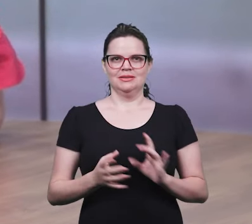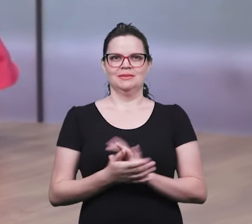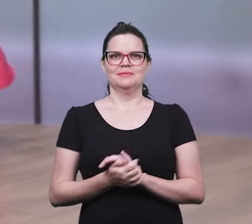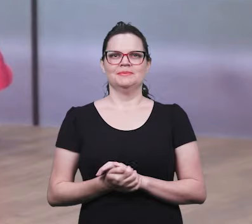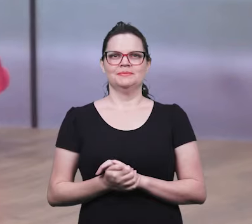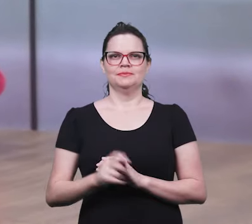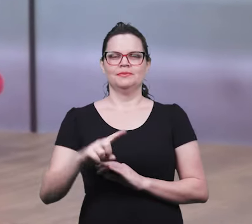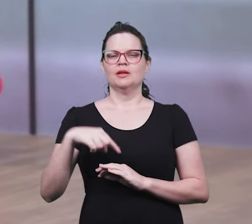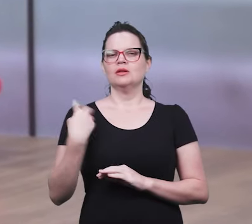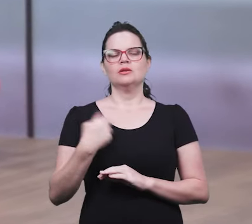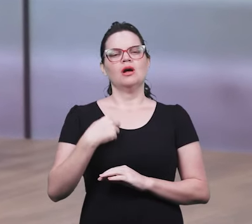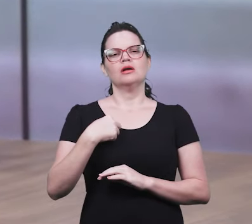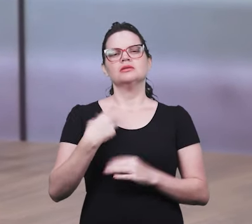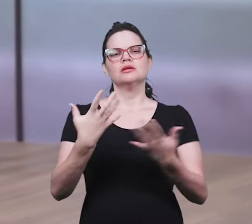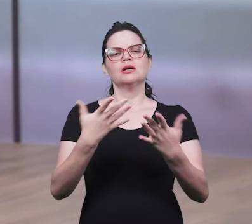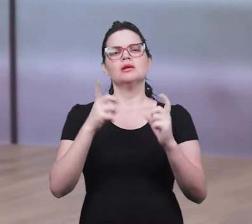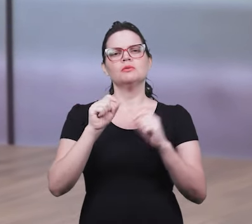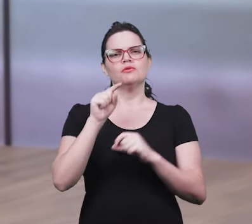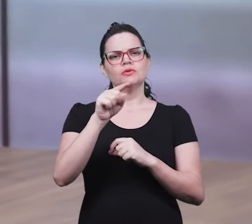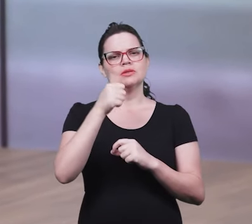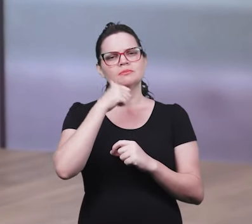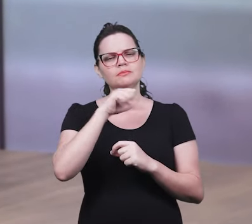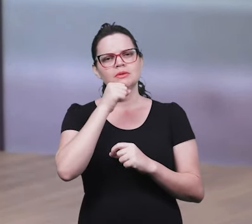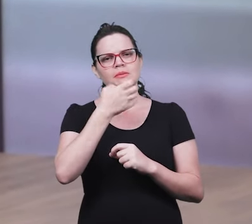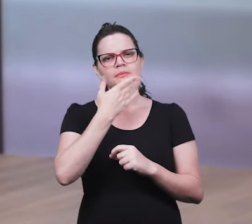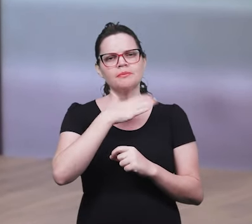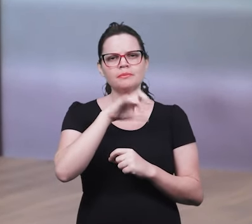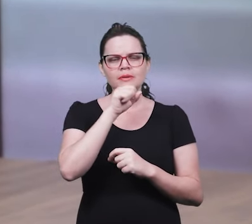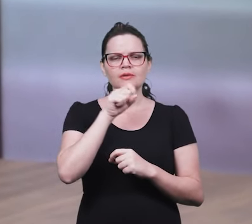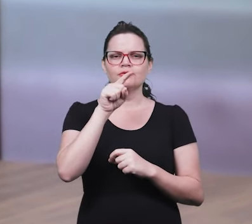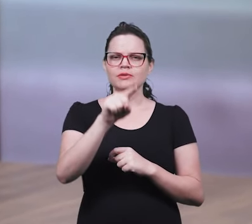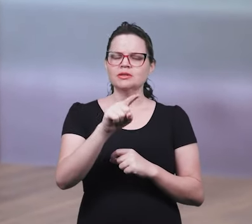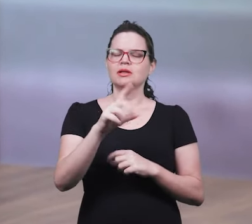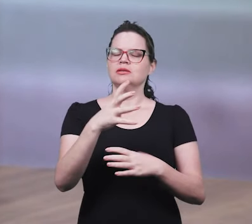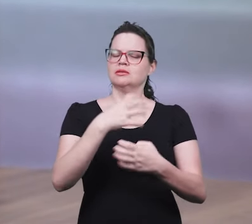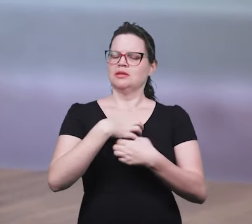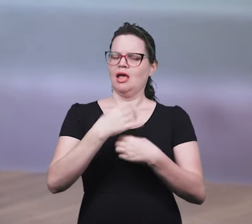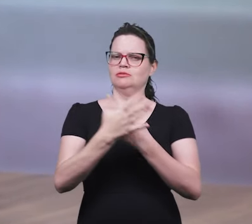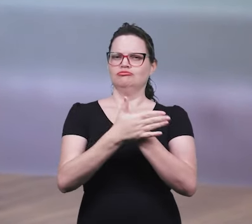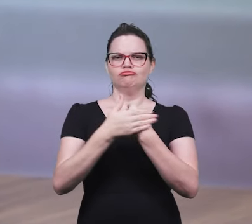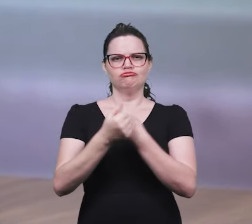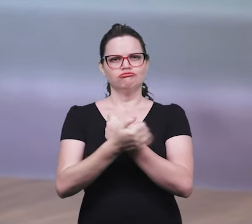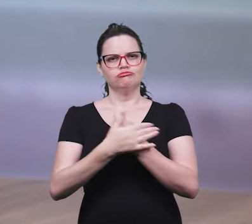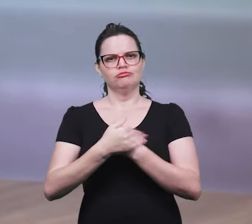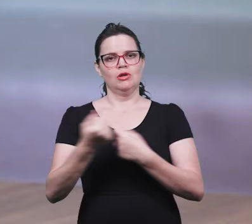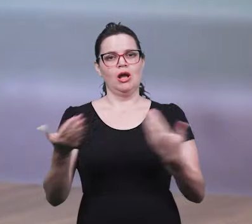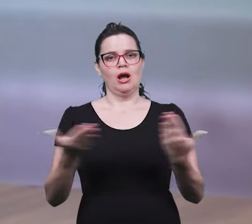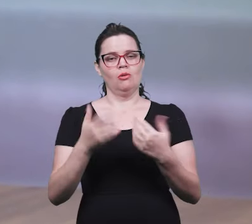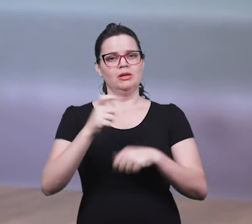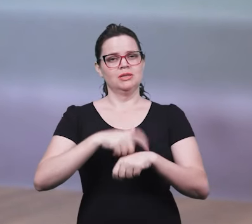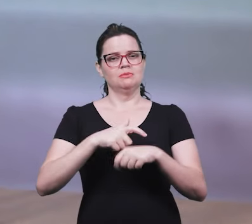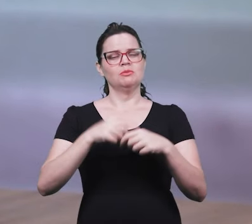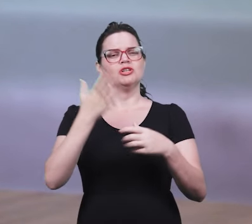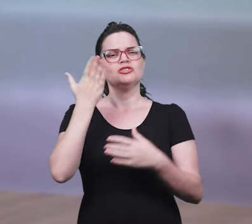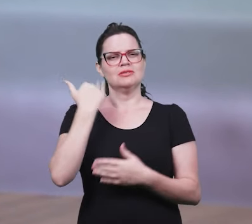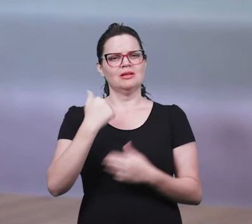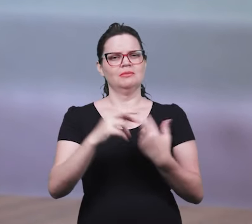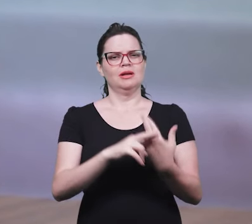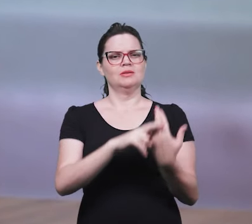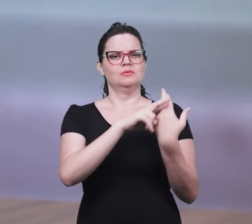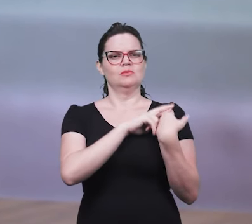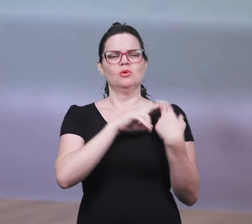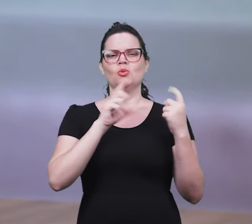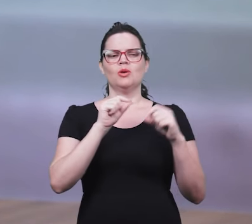a nossa intenção é que você, pai, mãe, sinta-se acolhido nessa importante responsabilidade de orientar